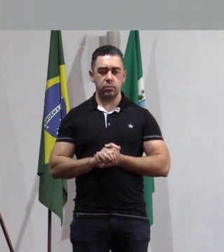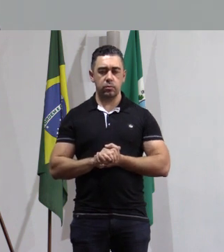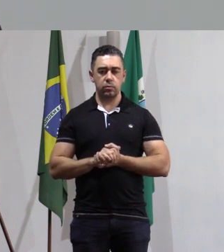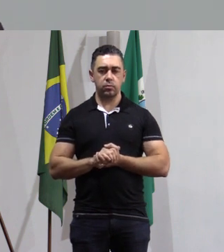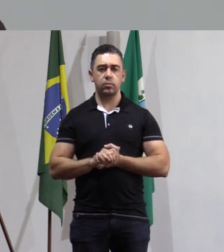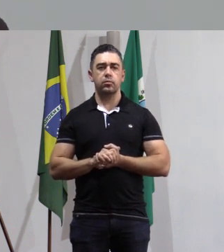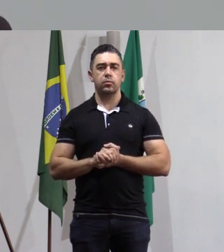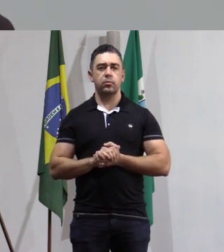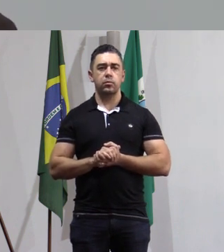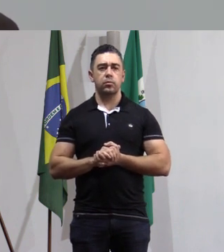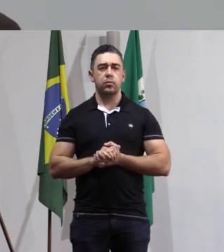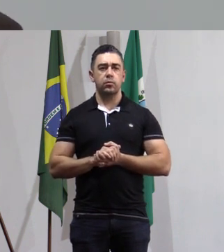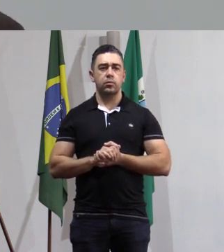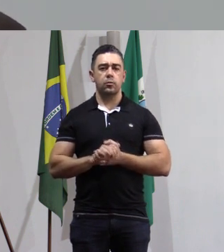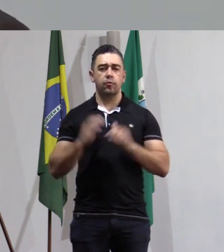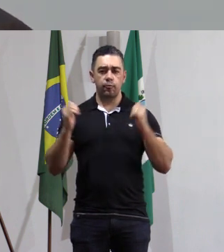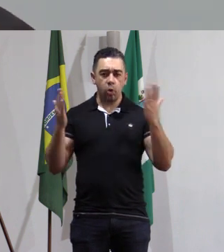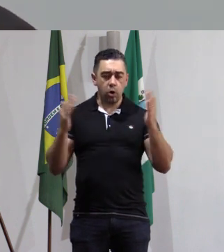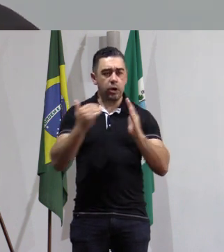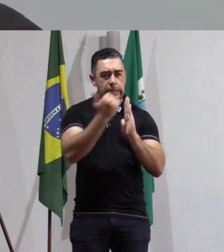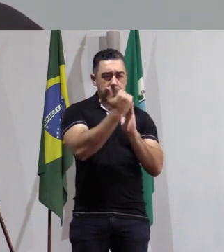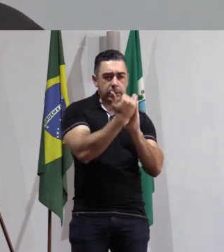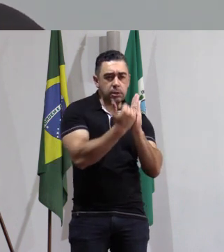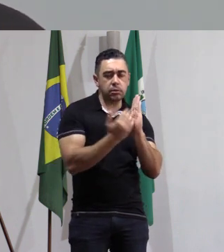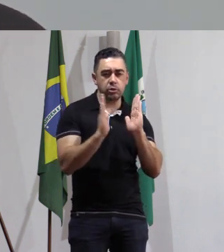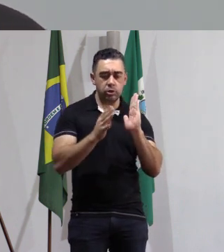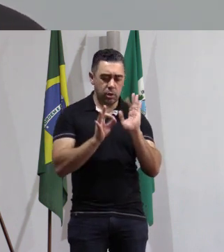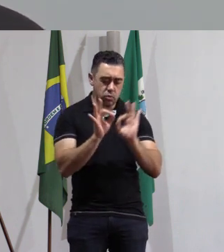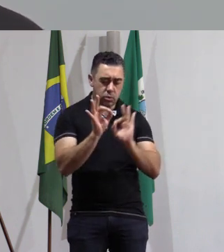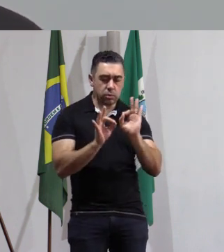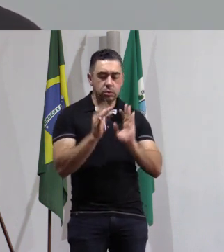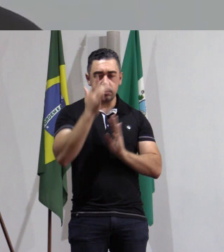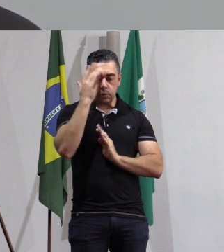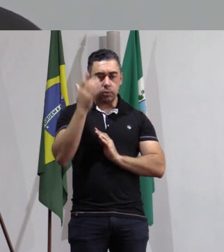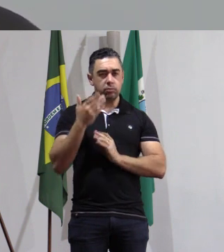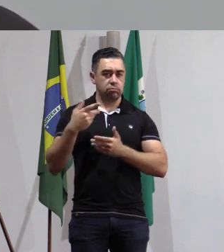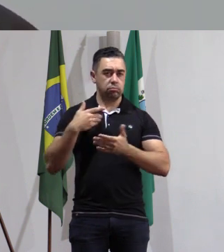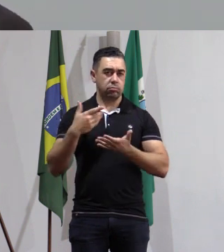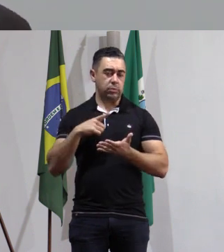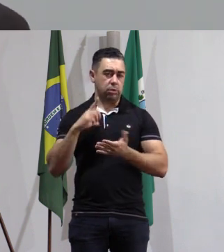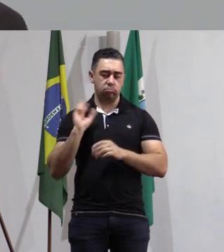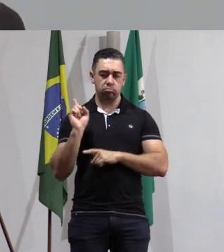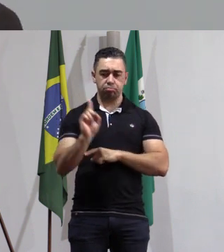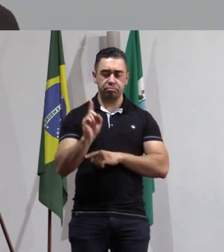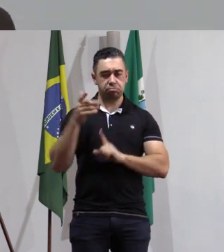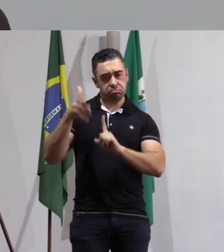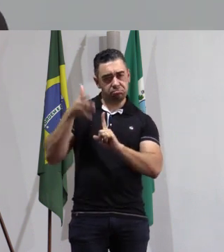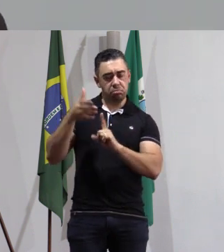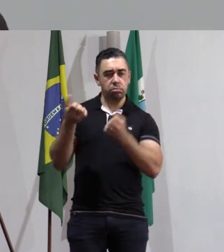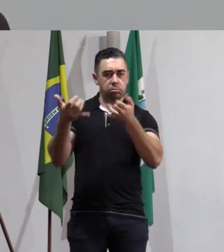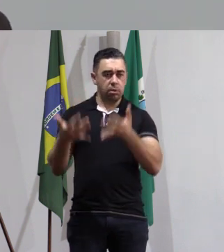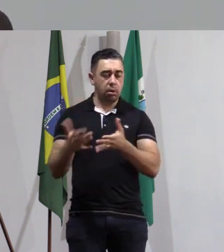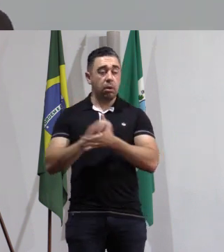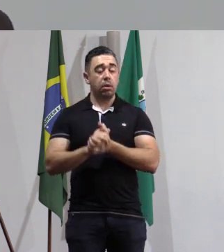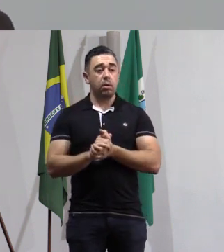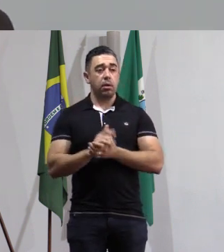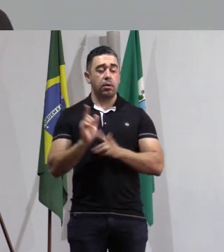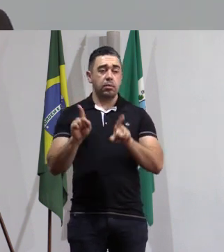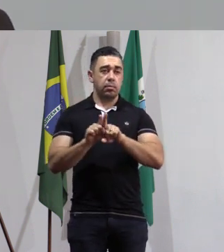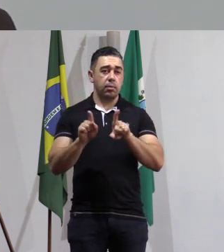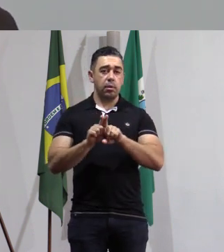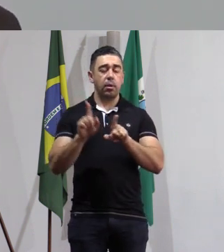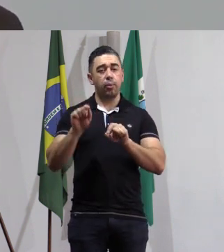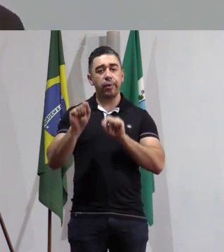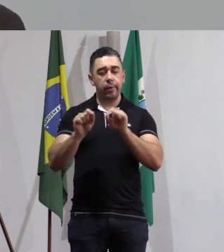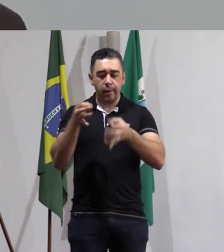fora dessa lista, que foi definida num formato de audiência pública, né? Classicamente um formato de audiência